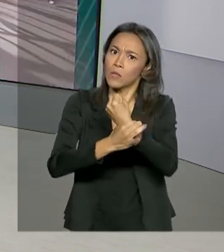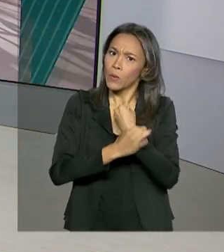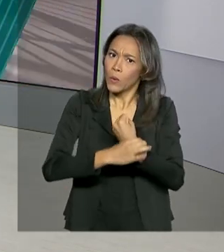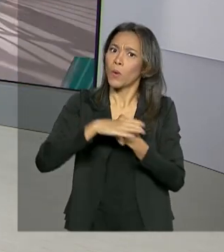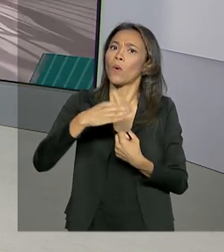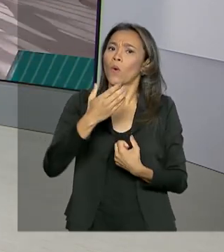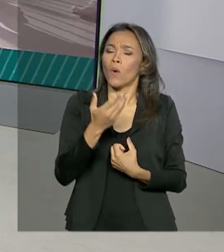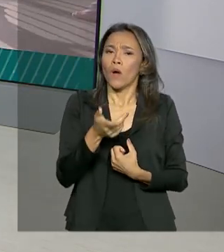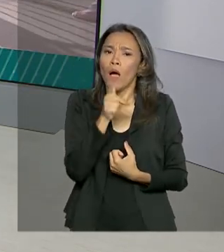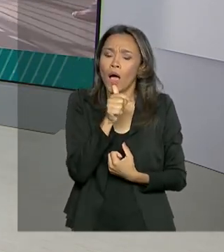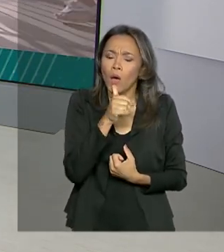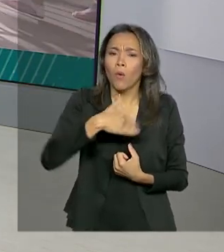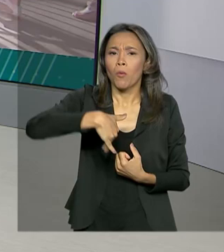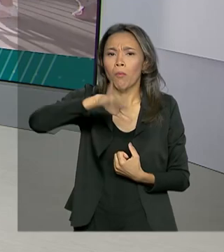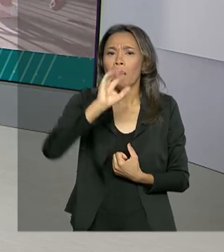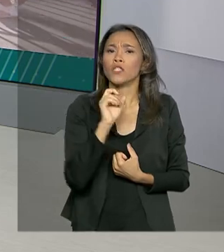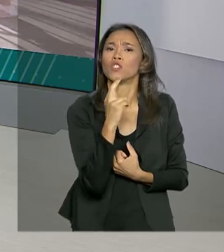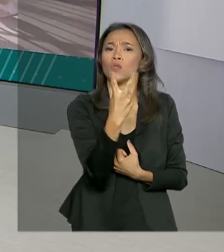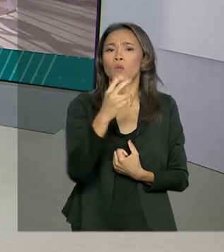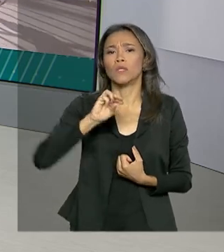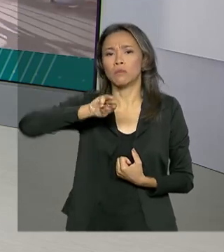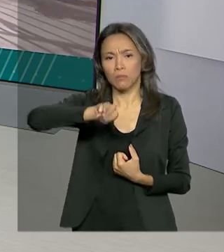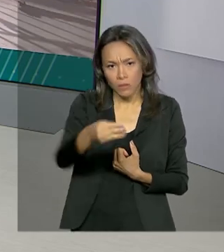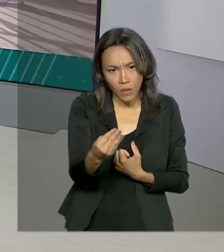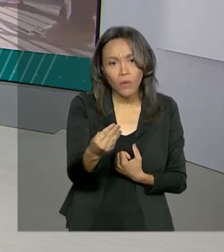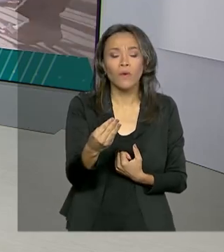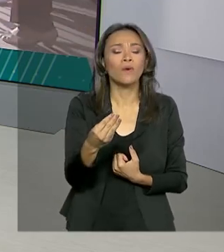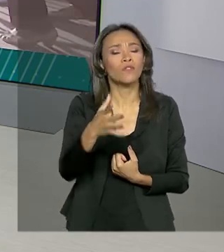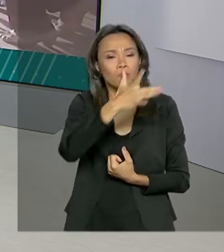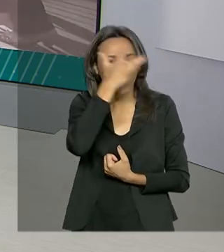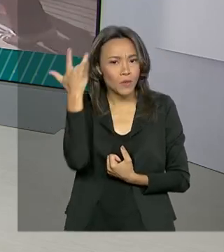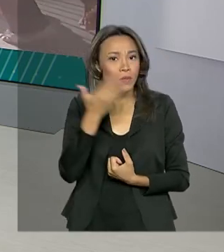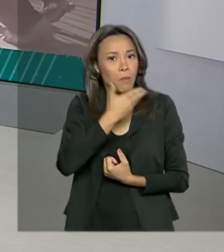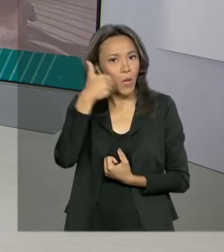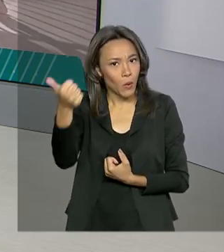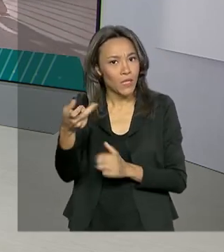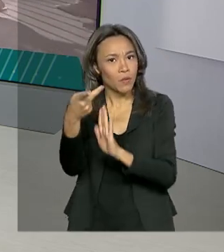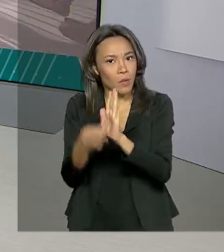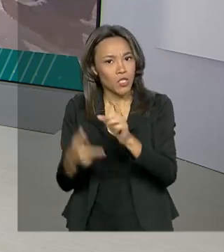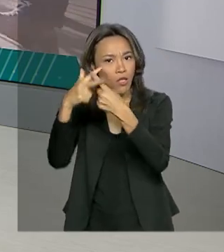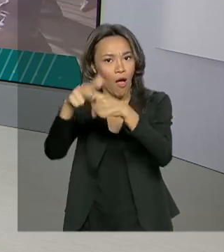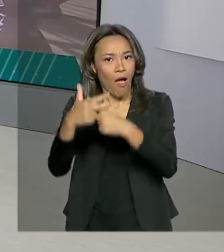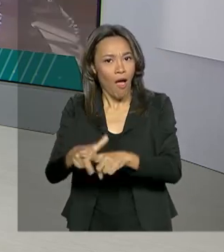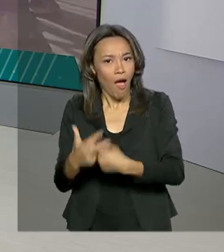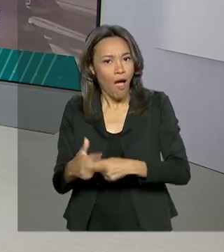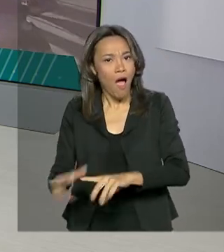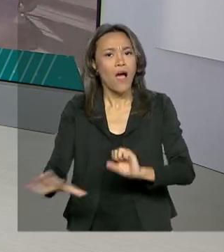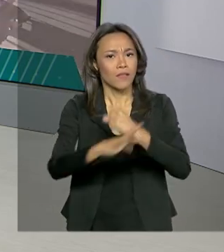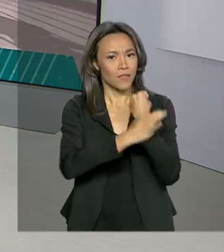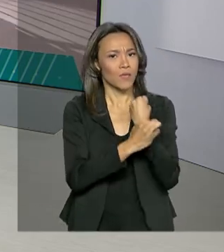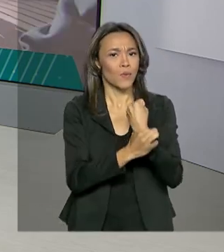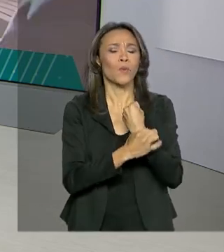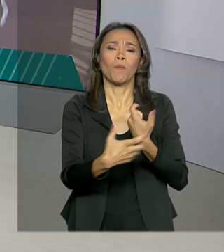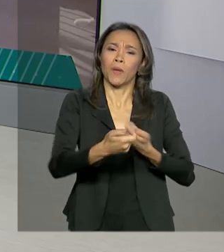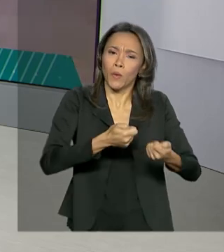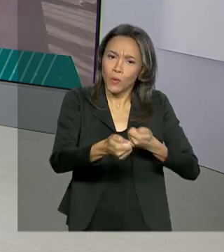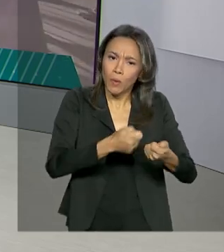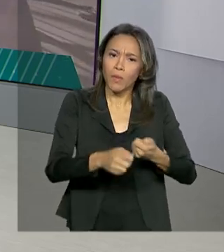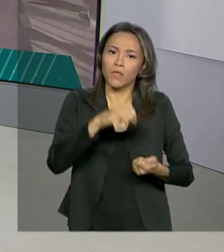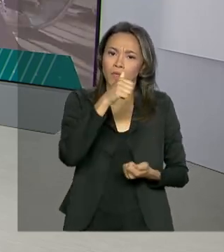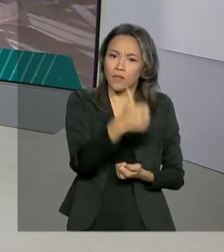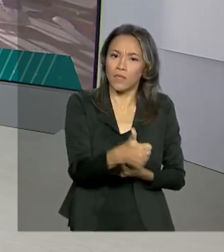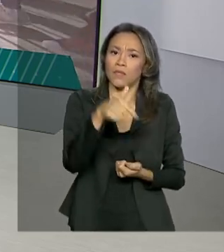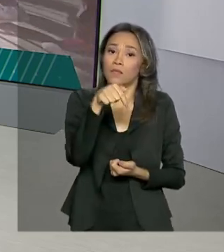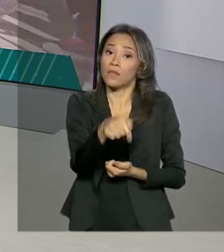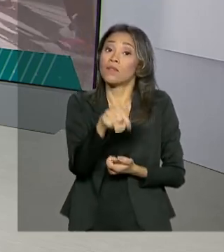milhões de pessoas no semiárido brasileiro. Melhorias no projeto garantiram uma economia de 175